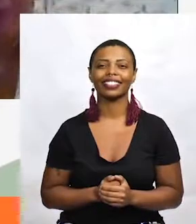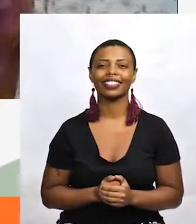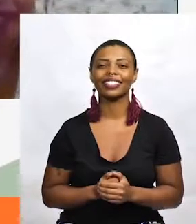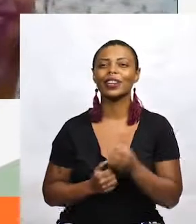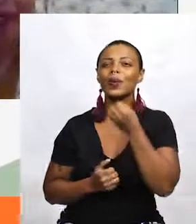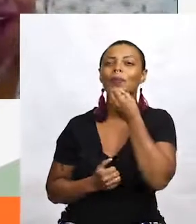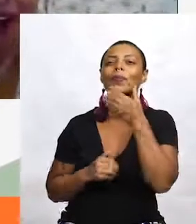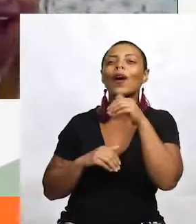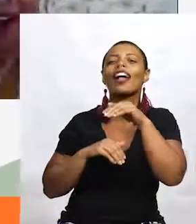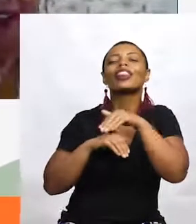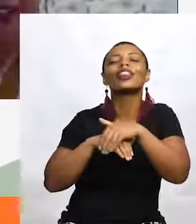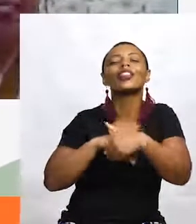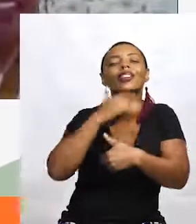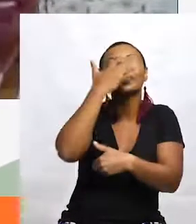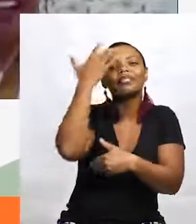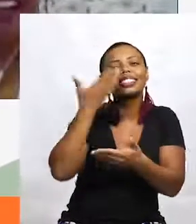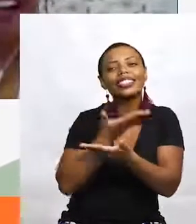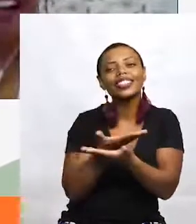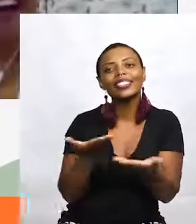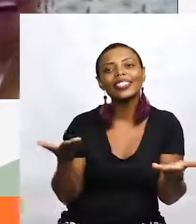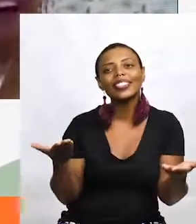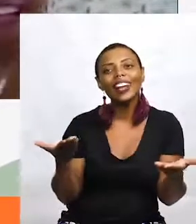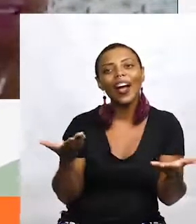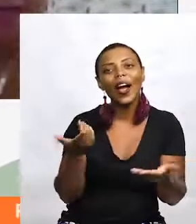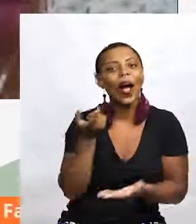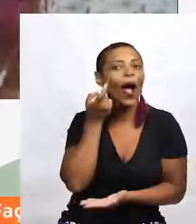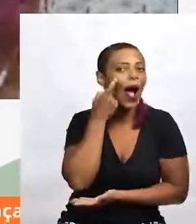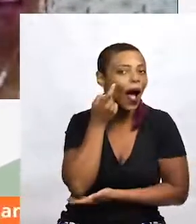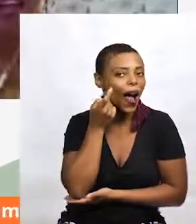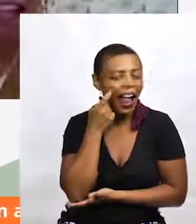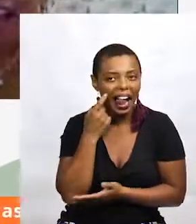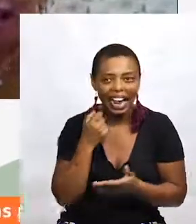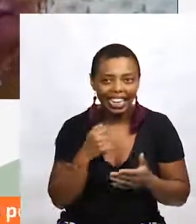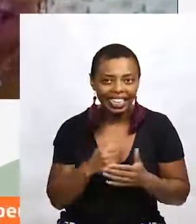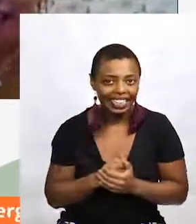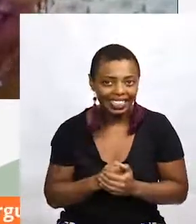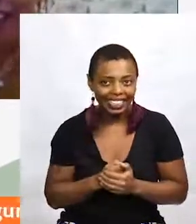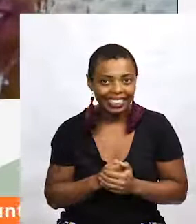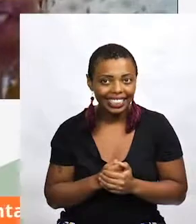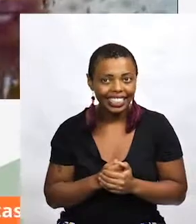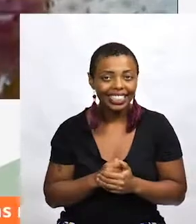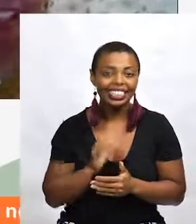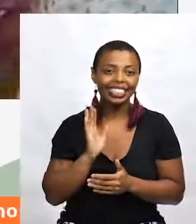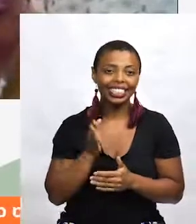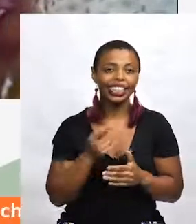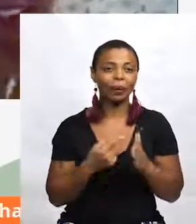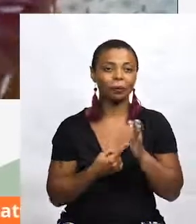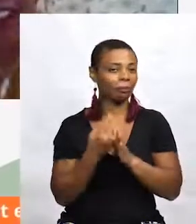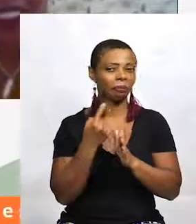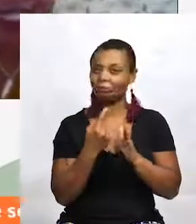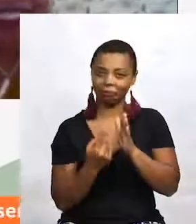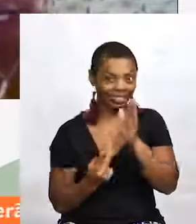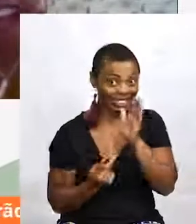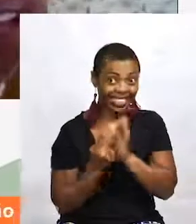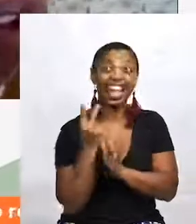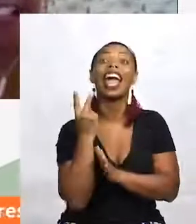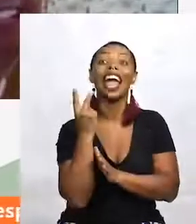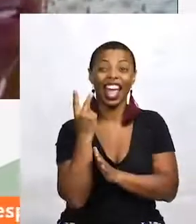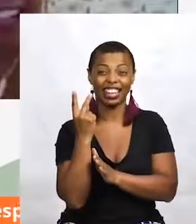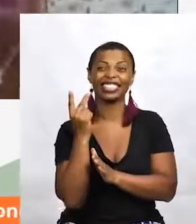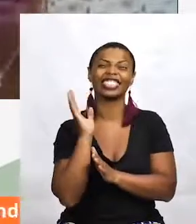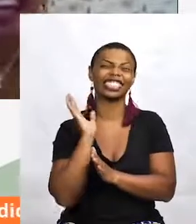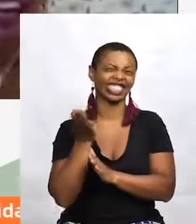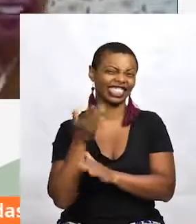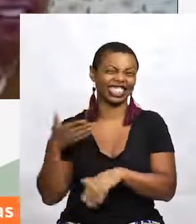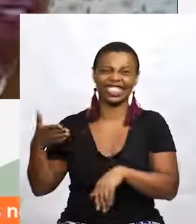Boa noite, pessoal. Olha, já é a minha segunda vez, eu já sou